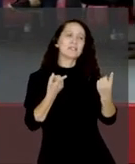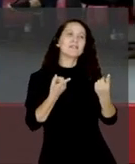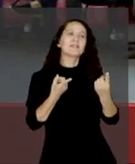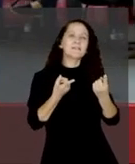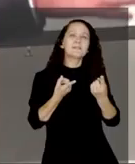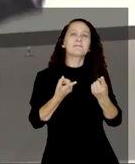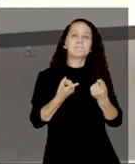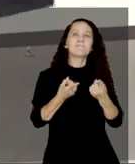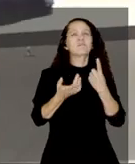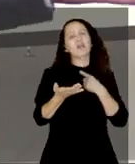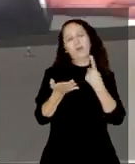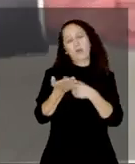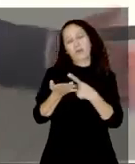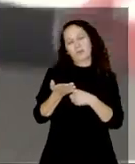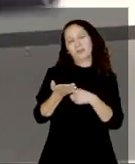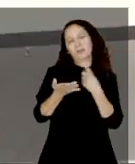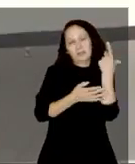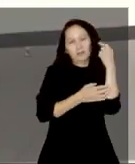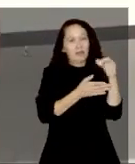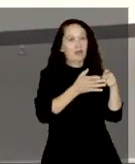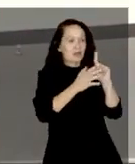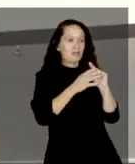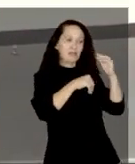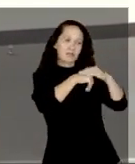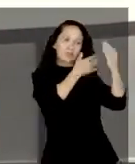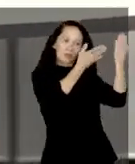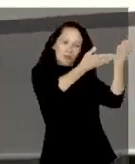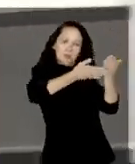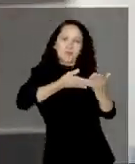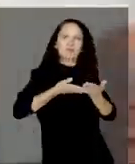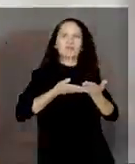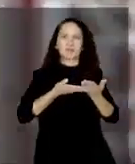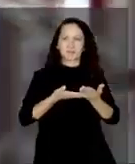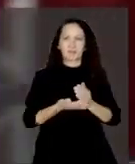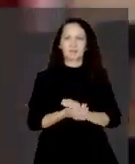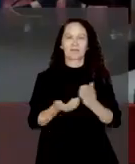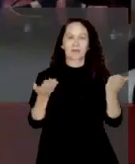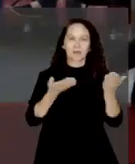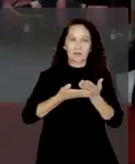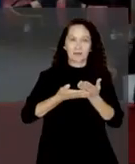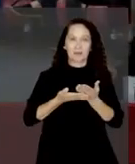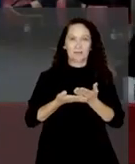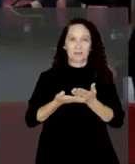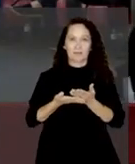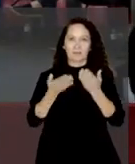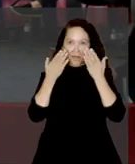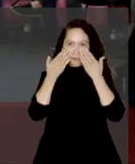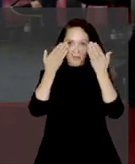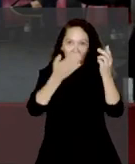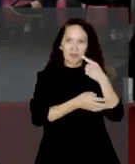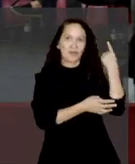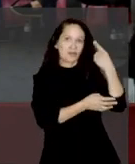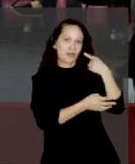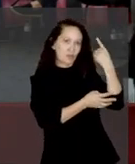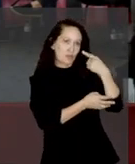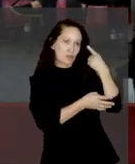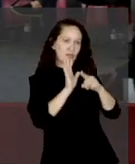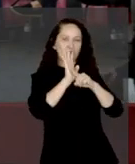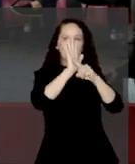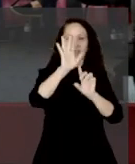Eu peço a gentileza, Carlinhos Marighella, que você converse um pouco aqui com os trabalhadores metalúrgicos do